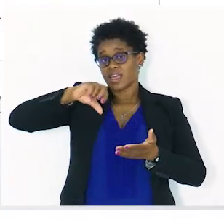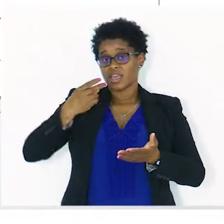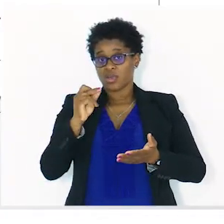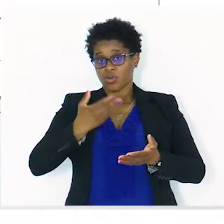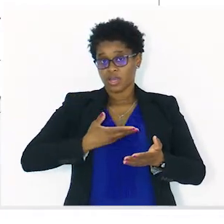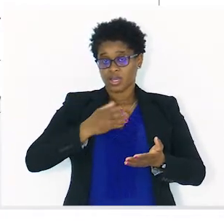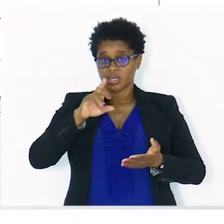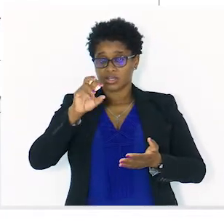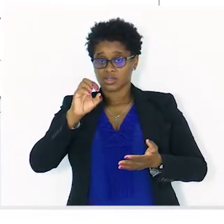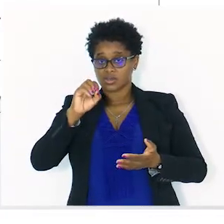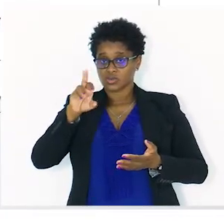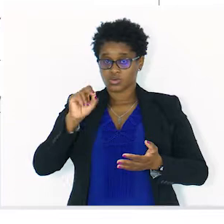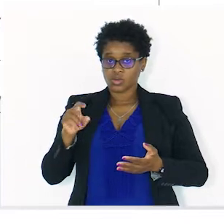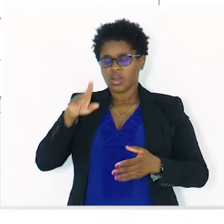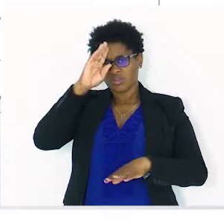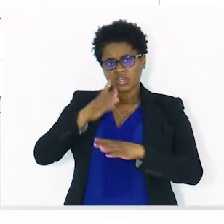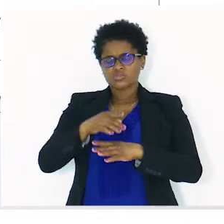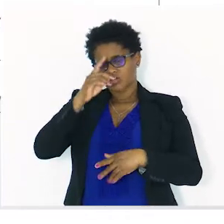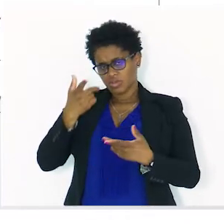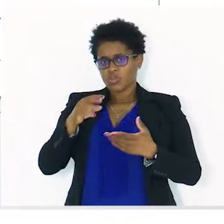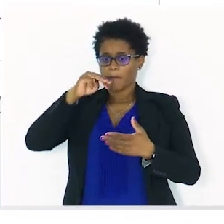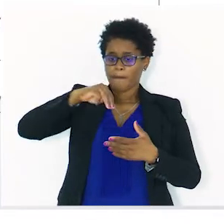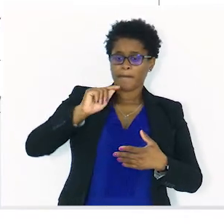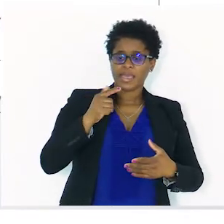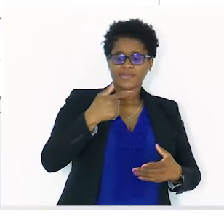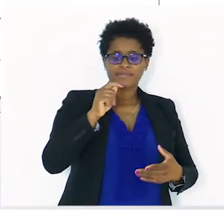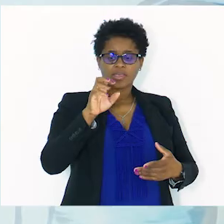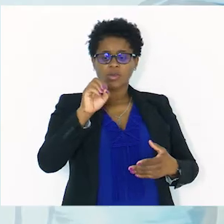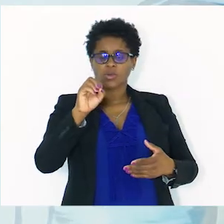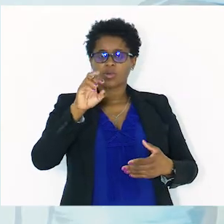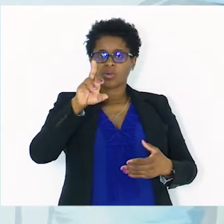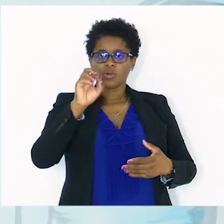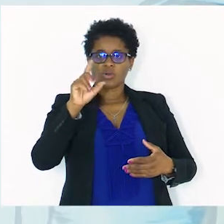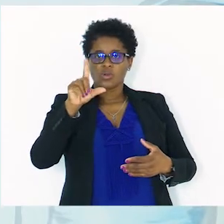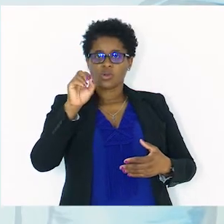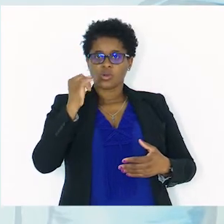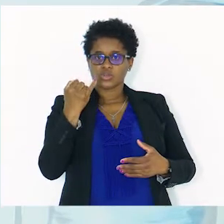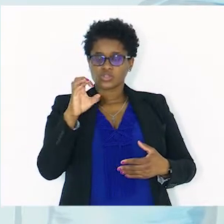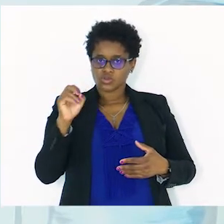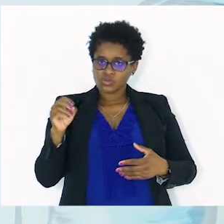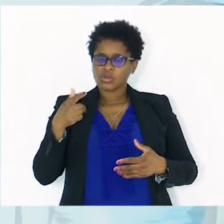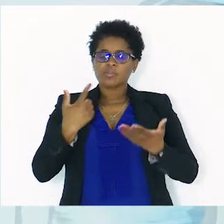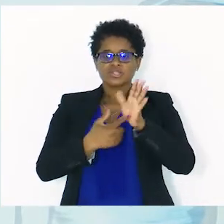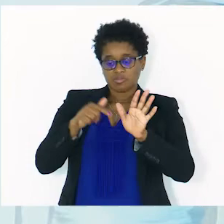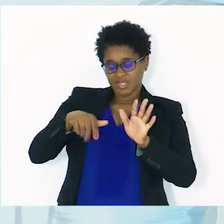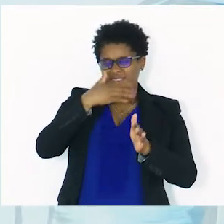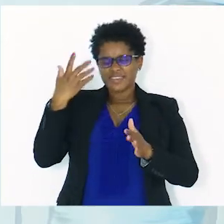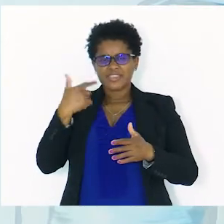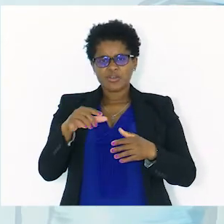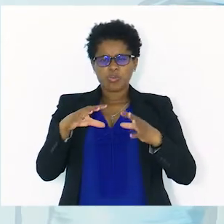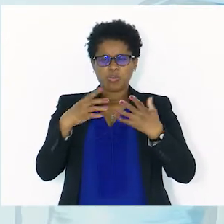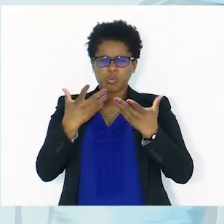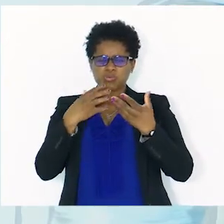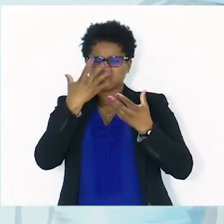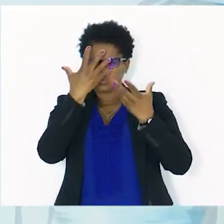fenômenos meteorológicos que estamos acostumados, como por exemplo, nesses dias estivemos com bruma seca,